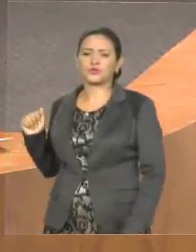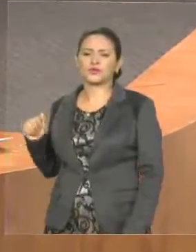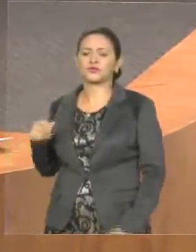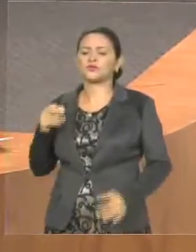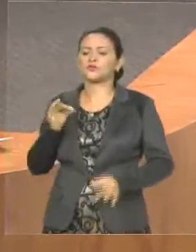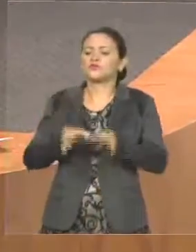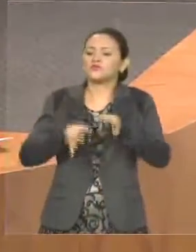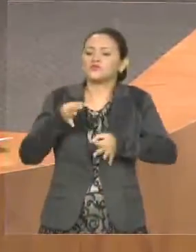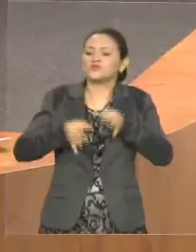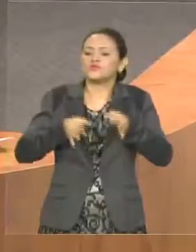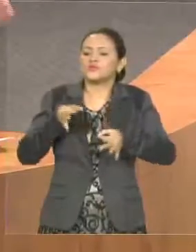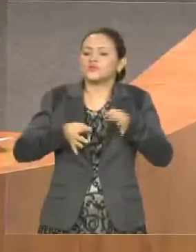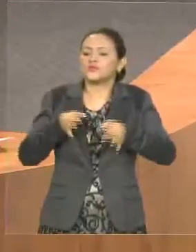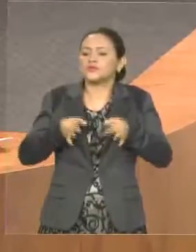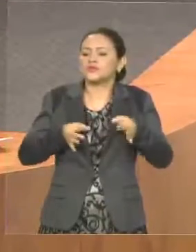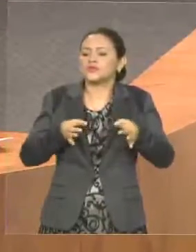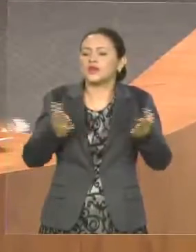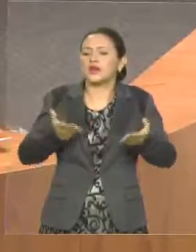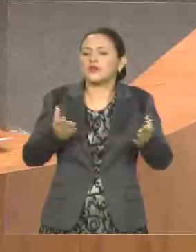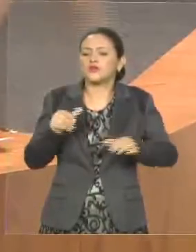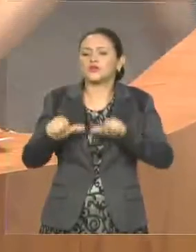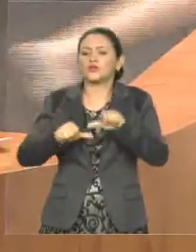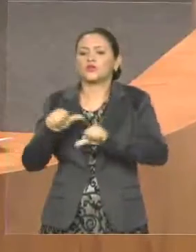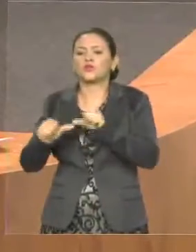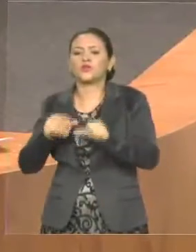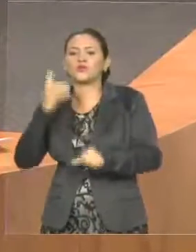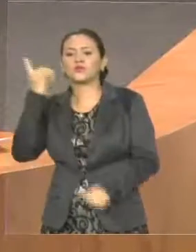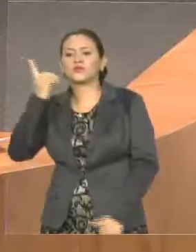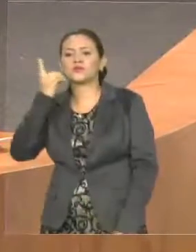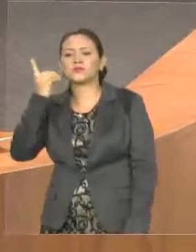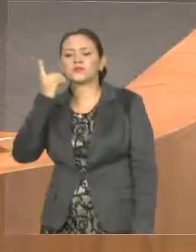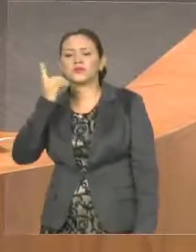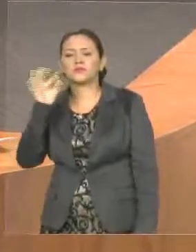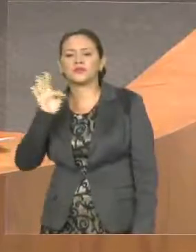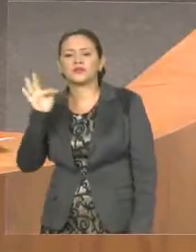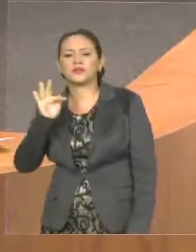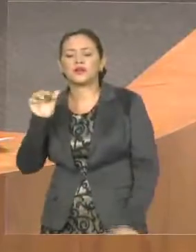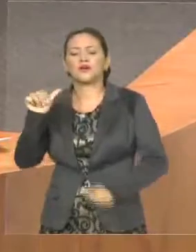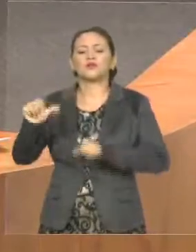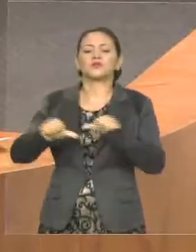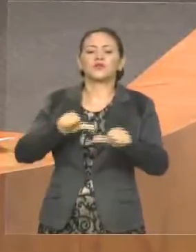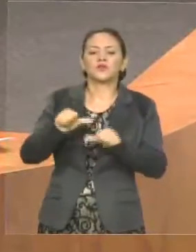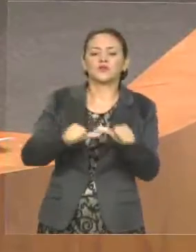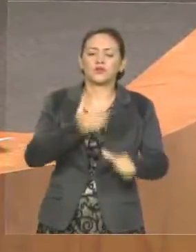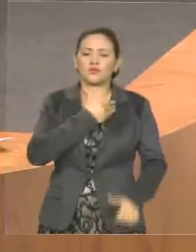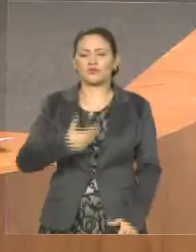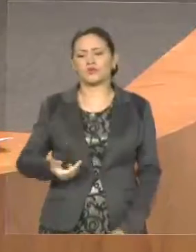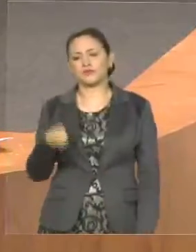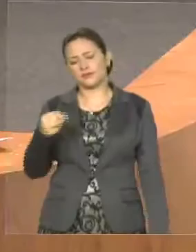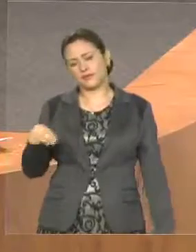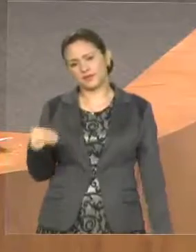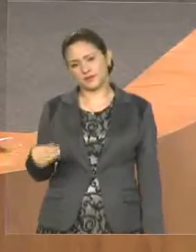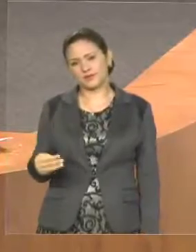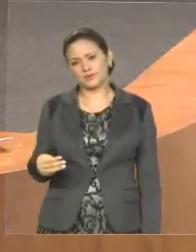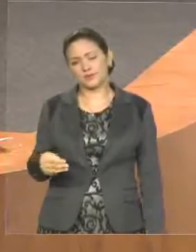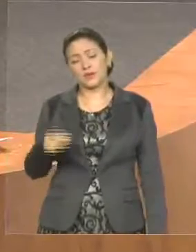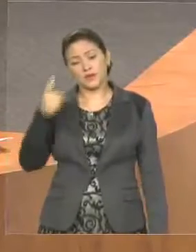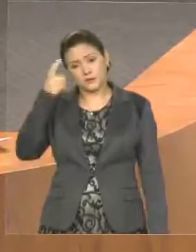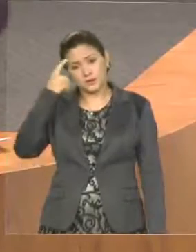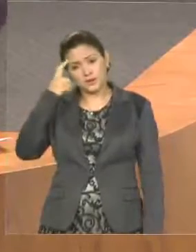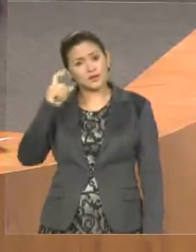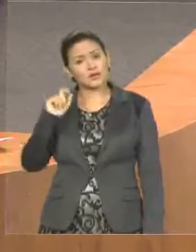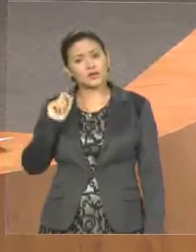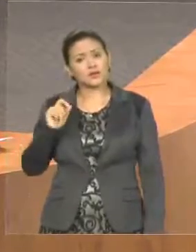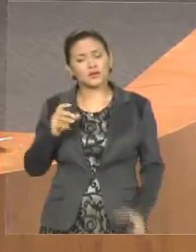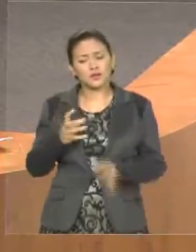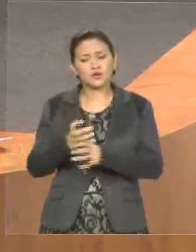e para sentar agora na cadeira de governador do estado do Maranhão, acha que pode, que o lucro do agricultor